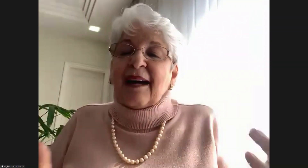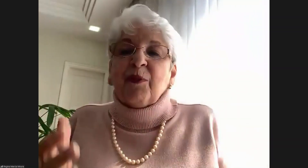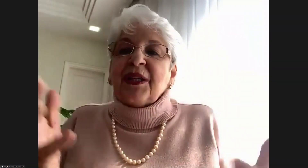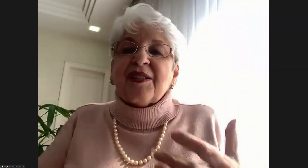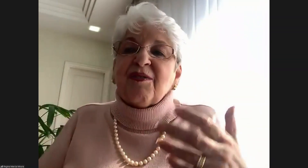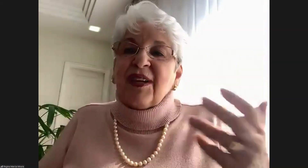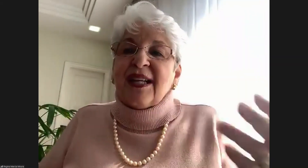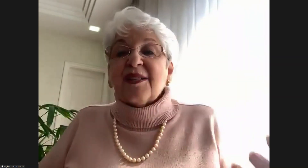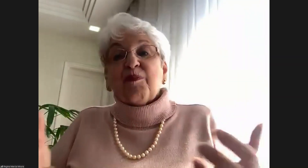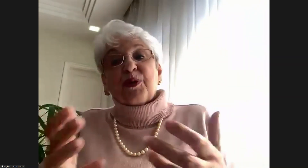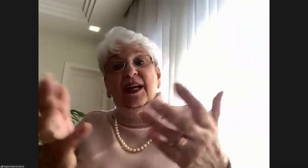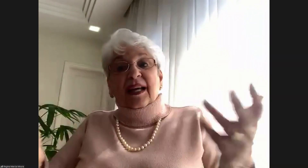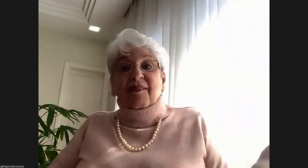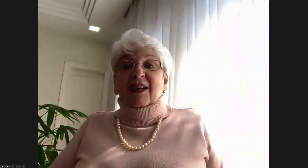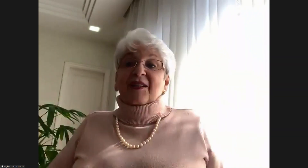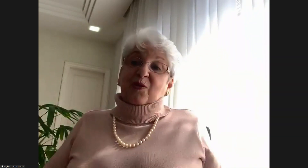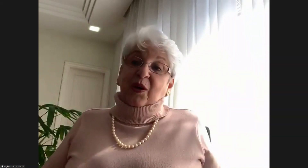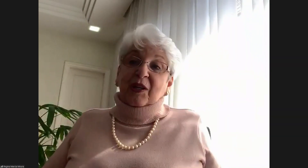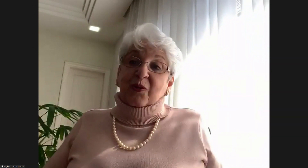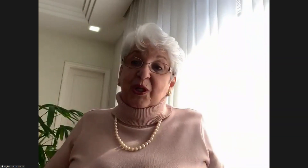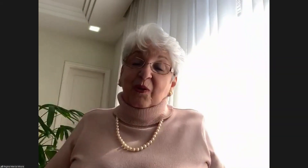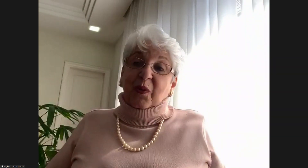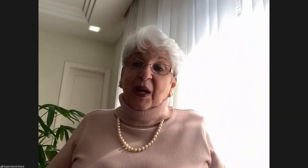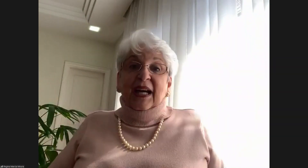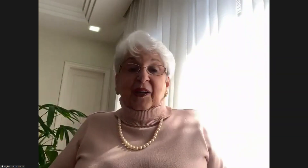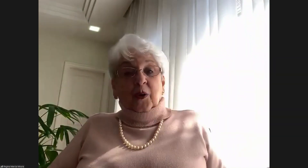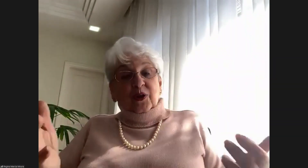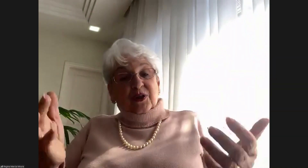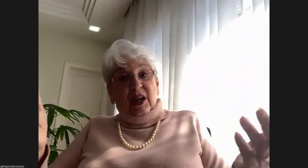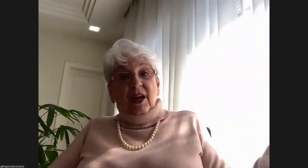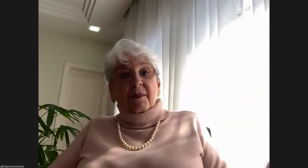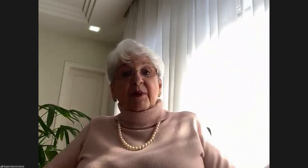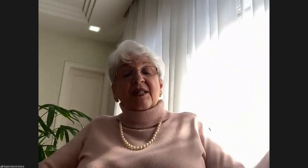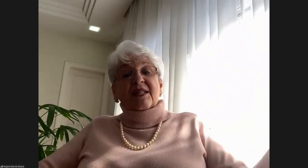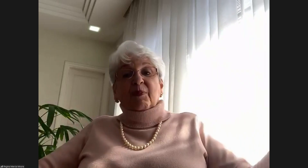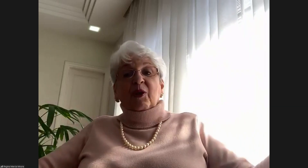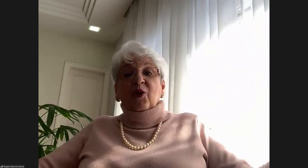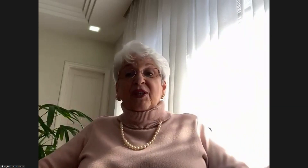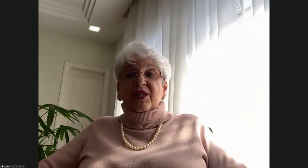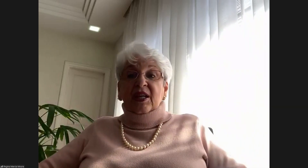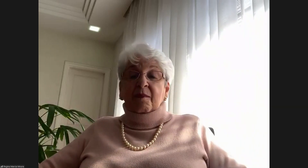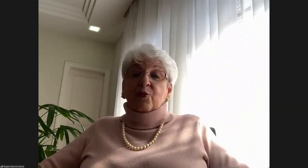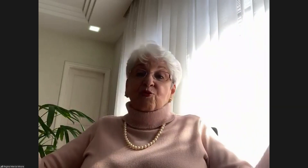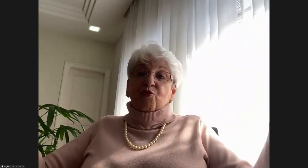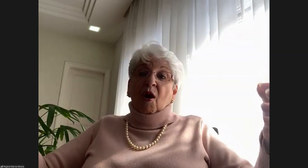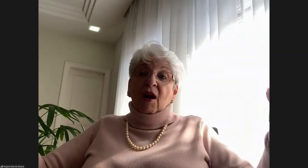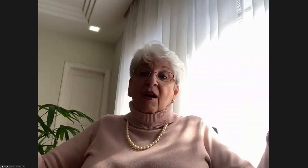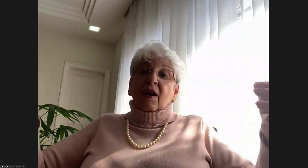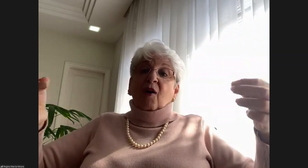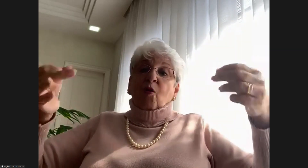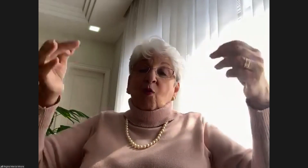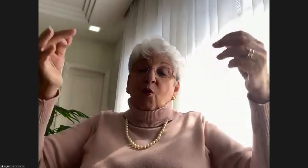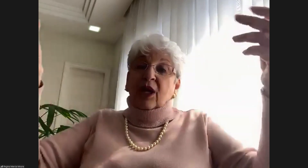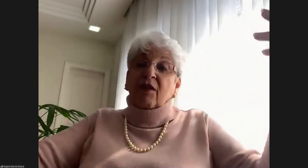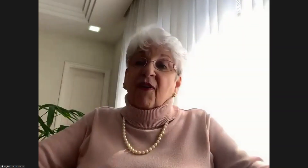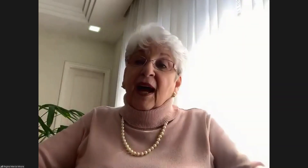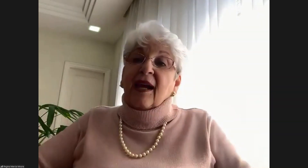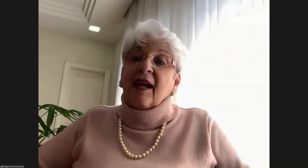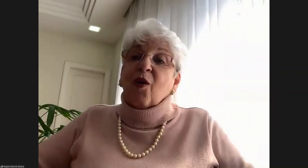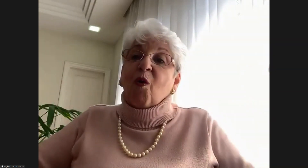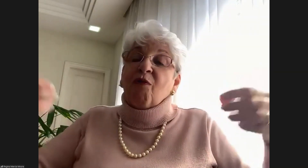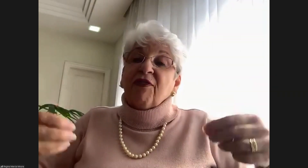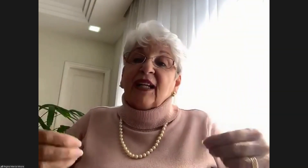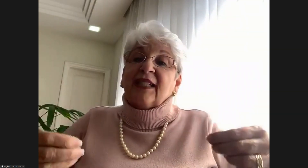valorizada muitas vezes, porque é aquela velha história que eu digo, nós sempre priorizamos só o que